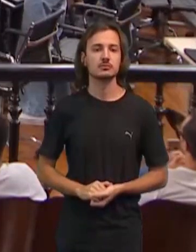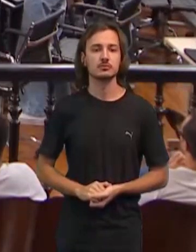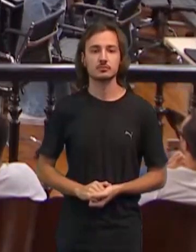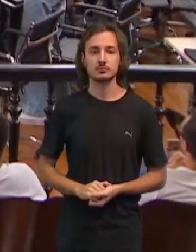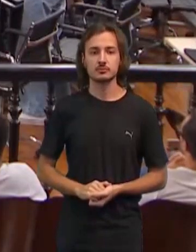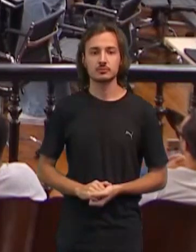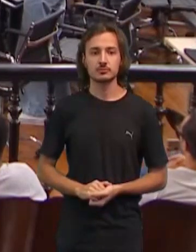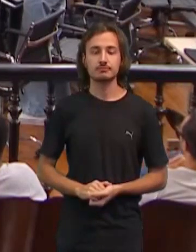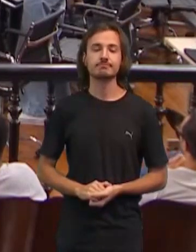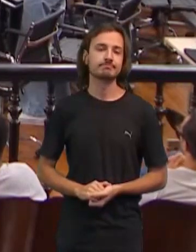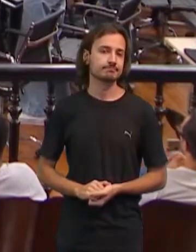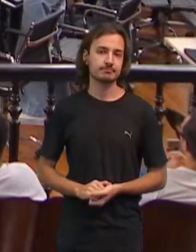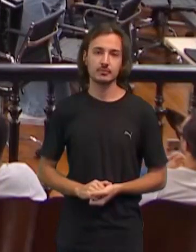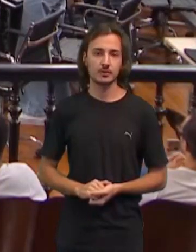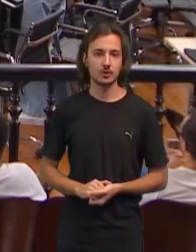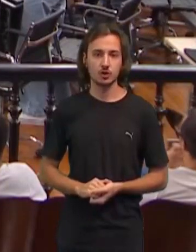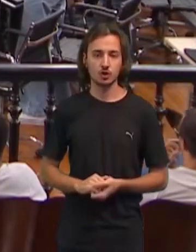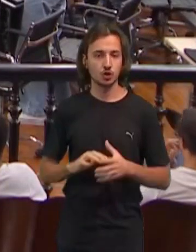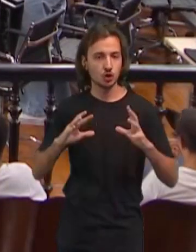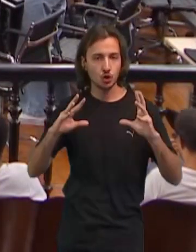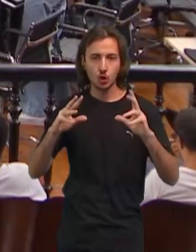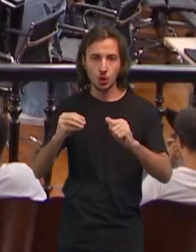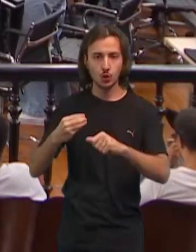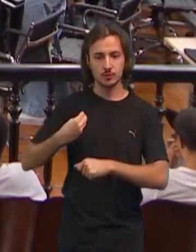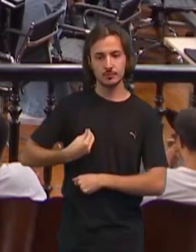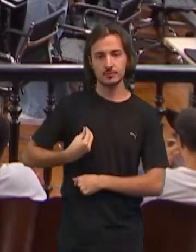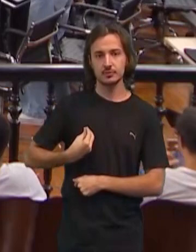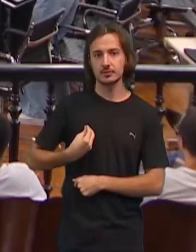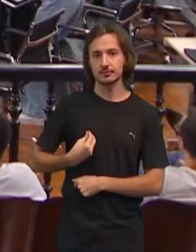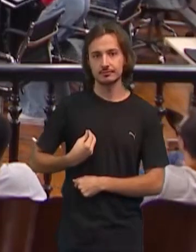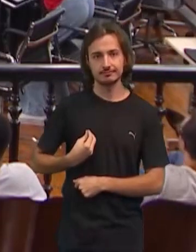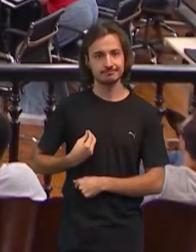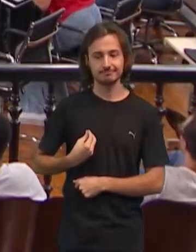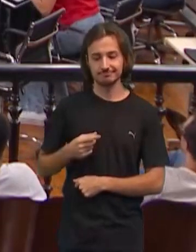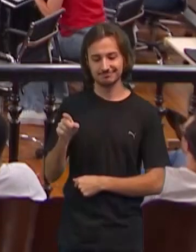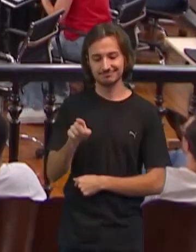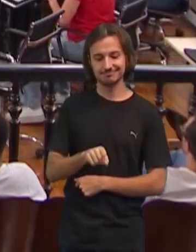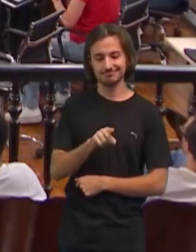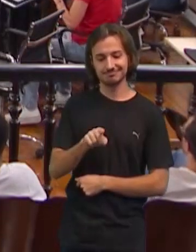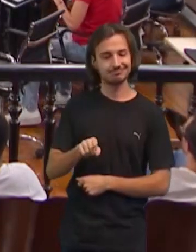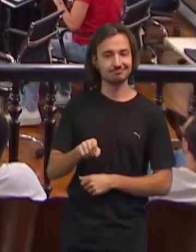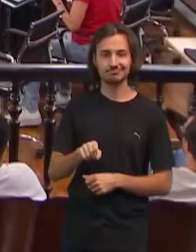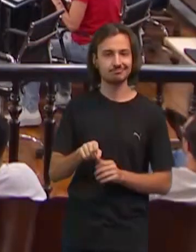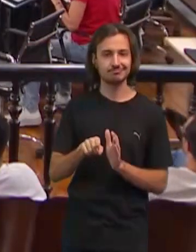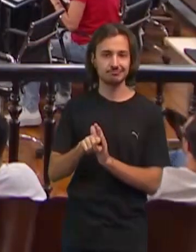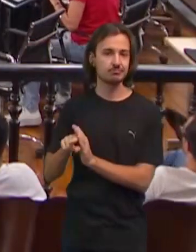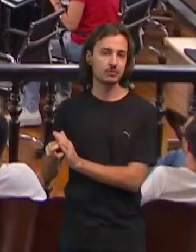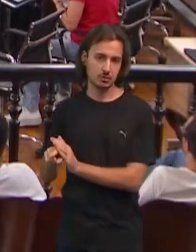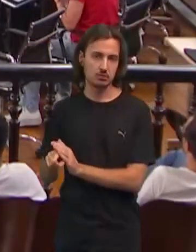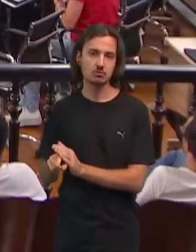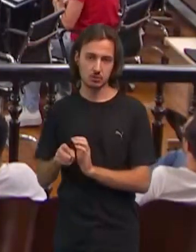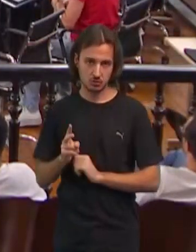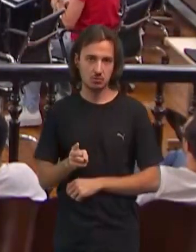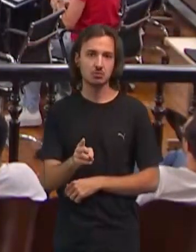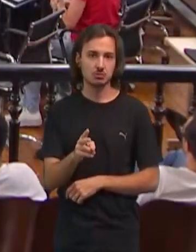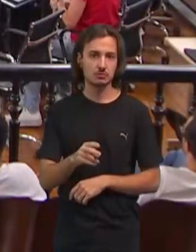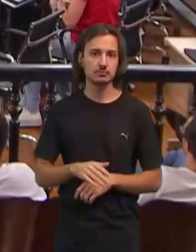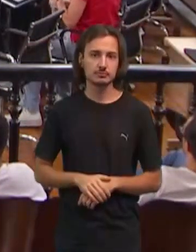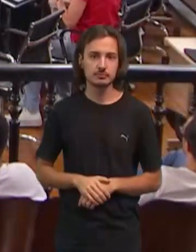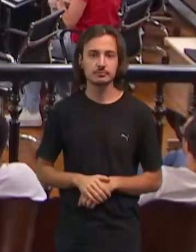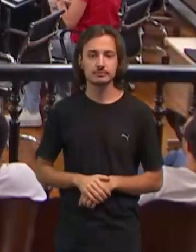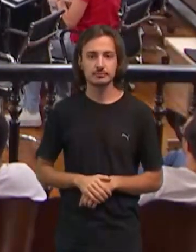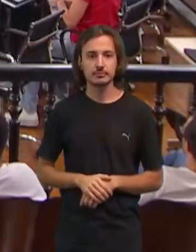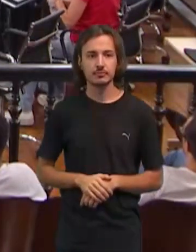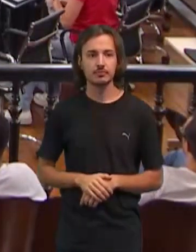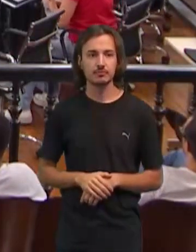É de forma unânime dos vereadores presentes, o veto está rejeitado e considerado rejeitado pelo